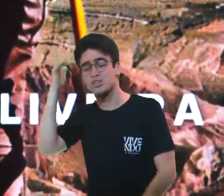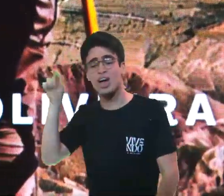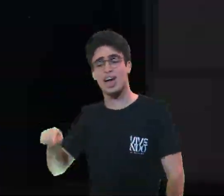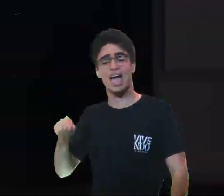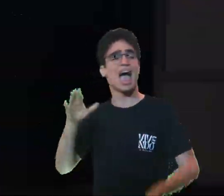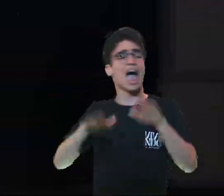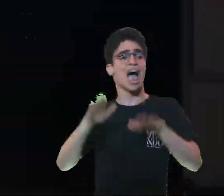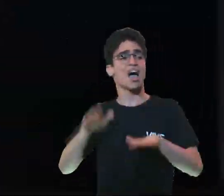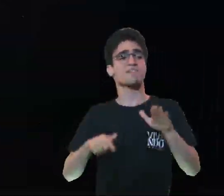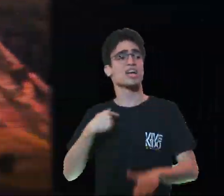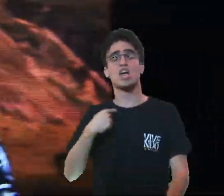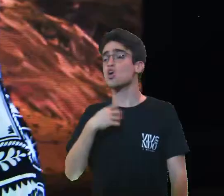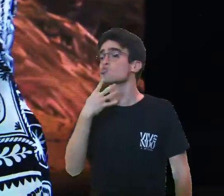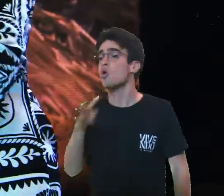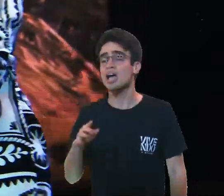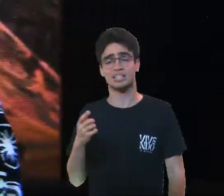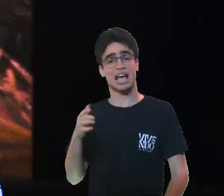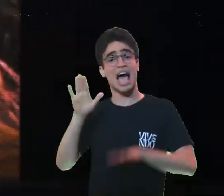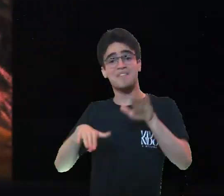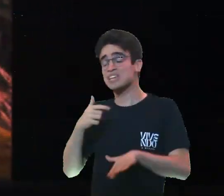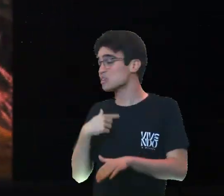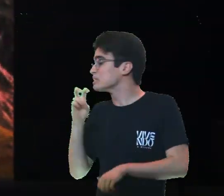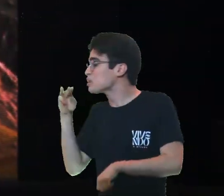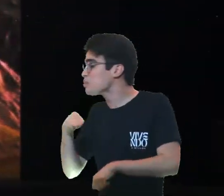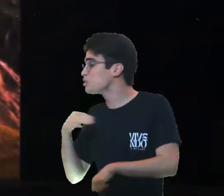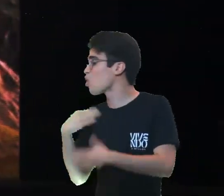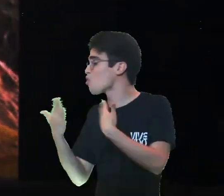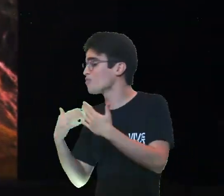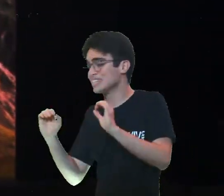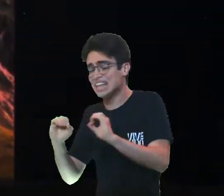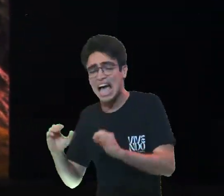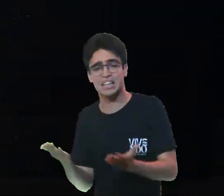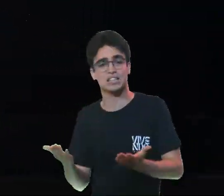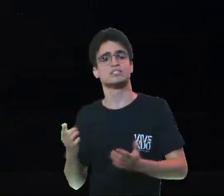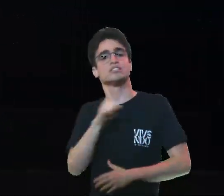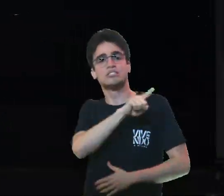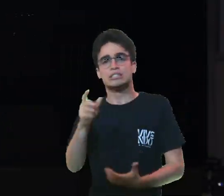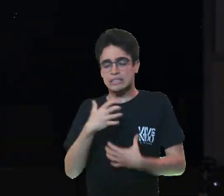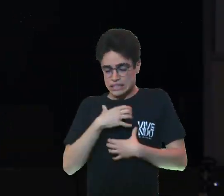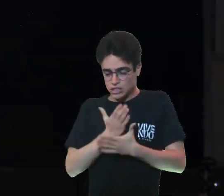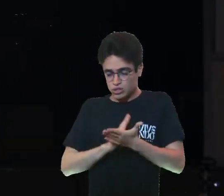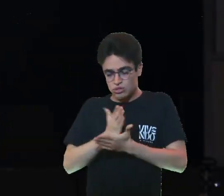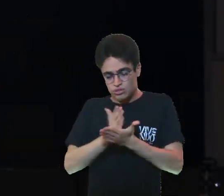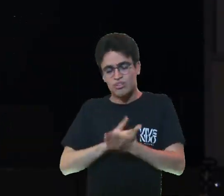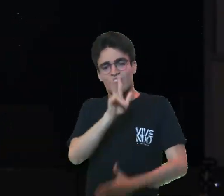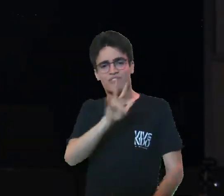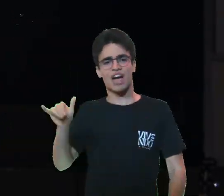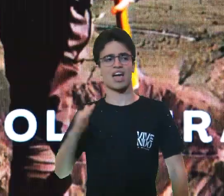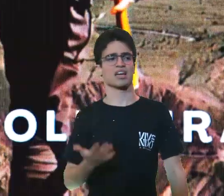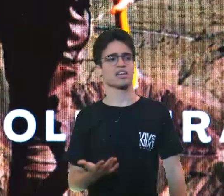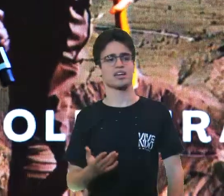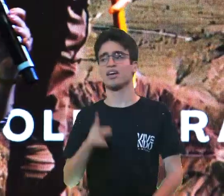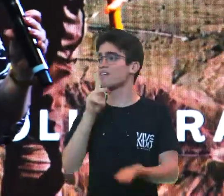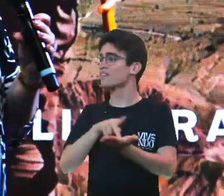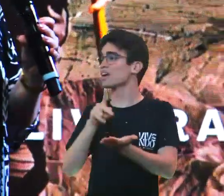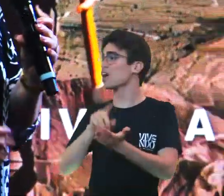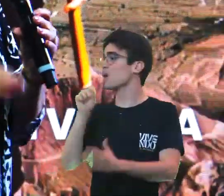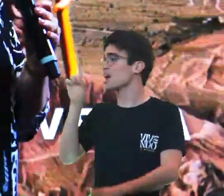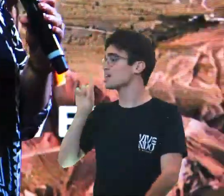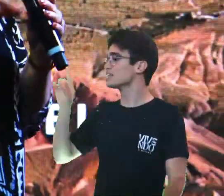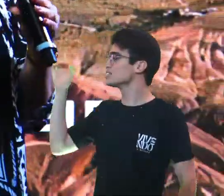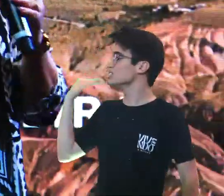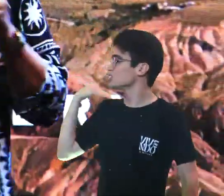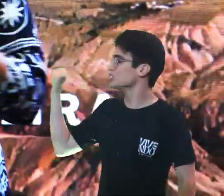nunca tenha tido mais de 5 minutos de conversa. Vai ser desconfortável. Deus vai começar a nos